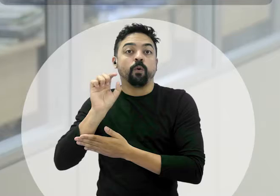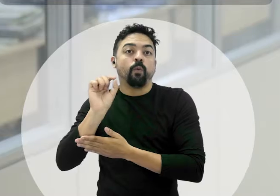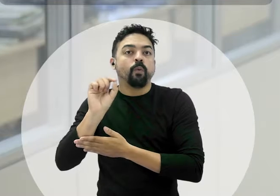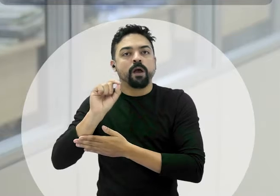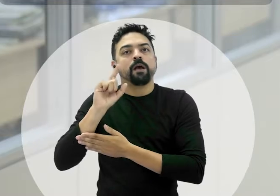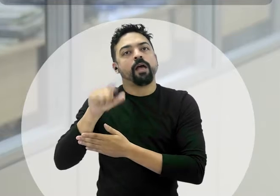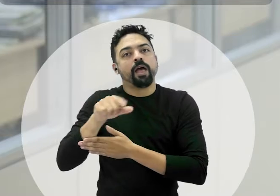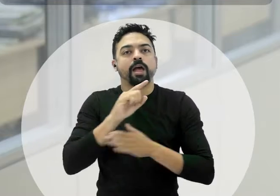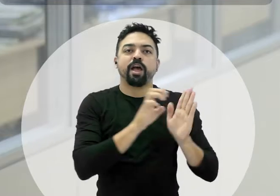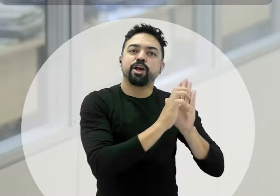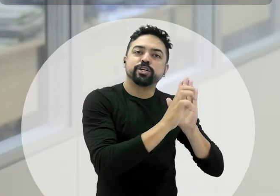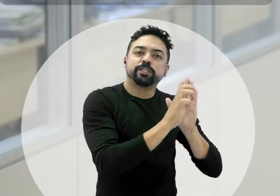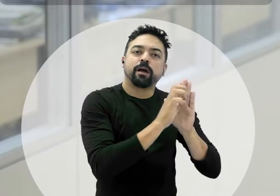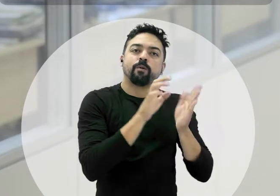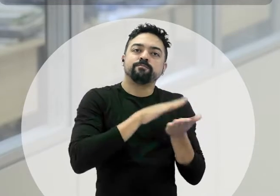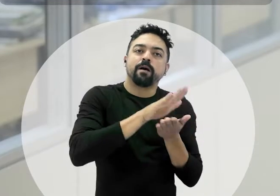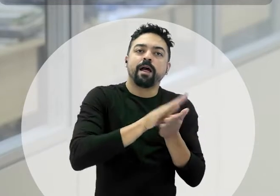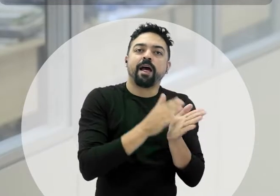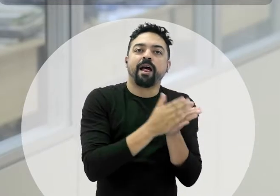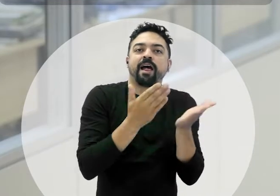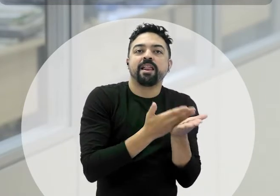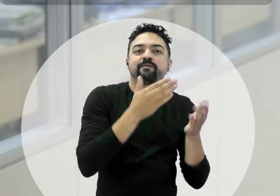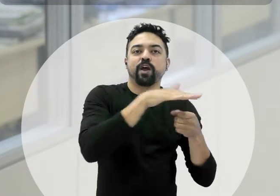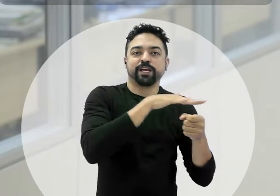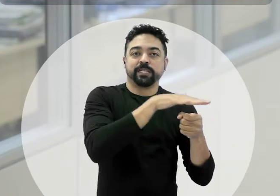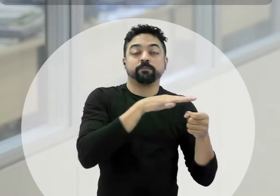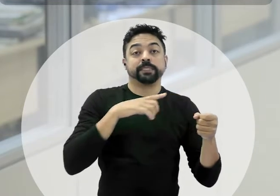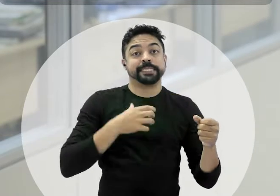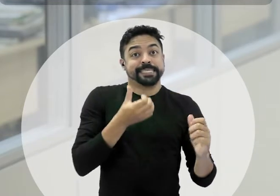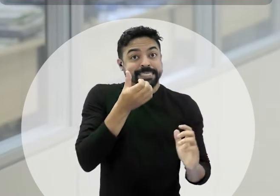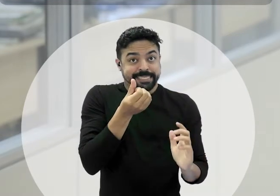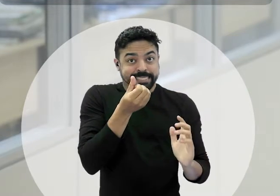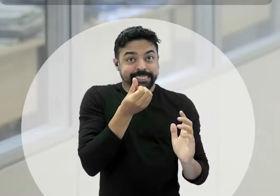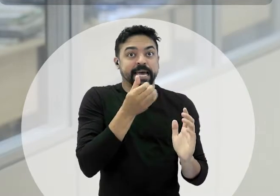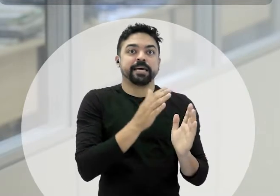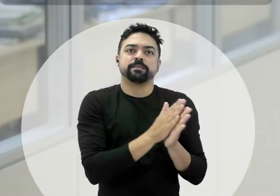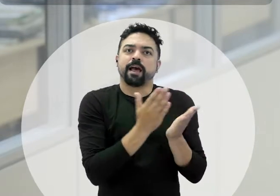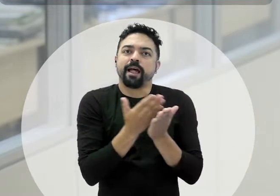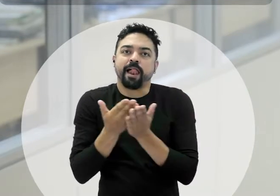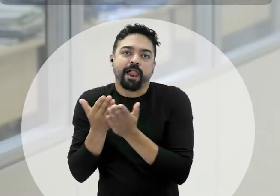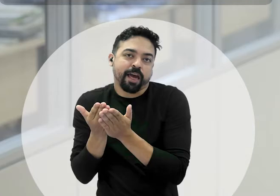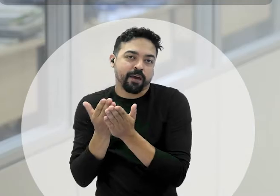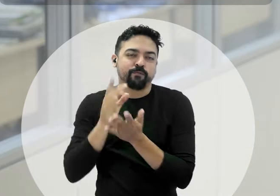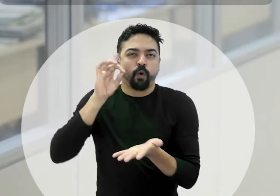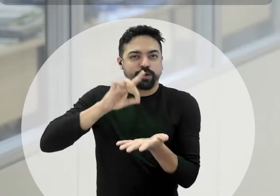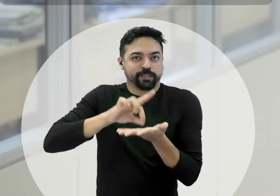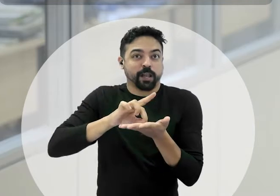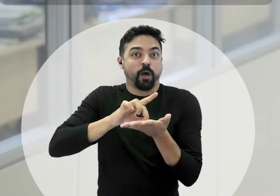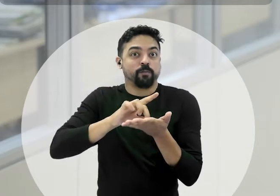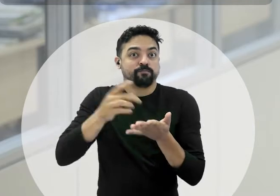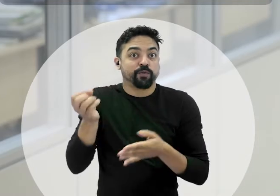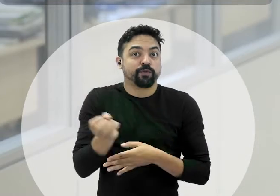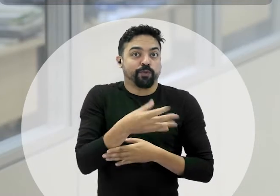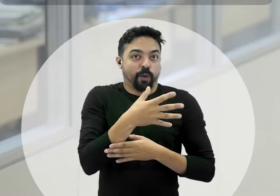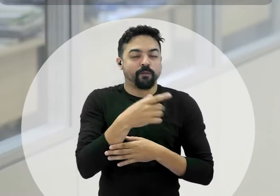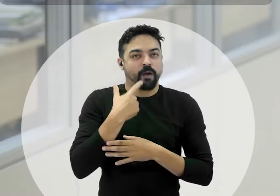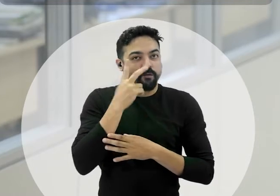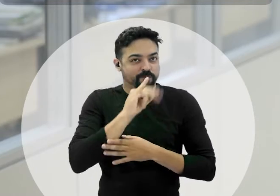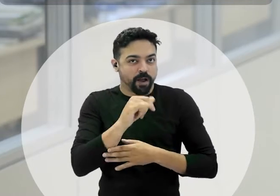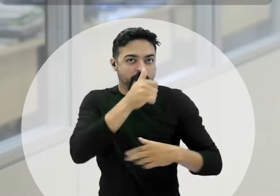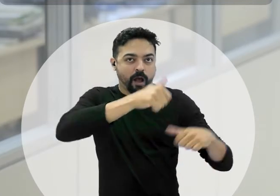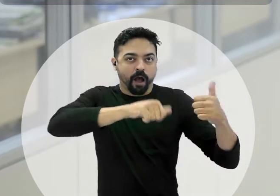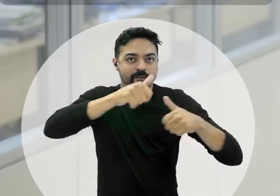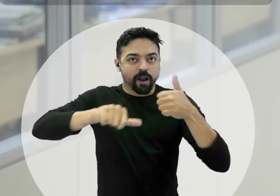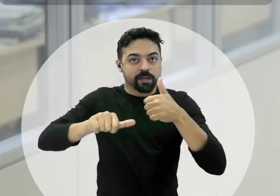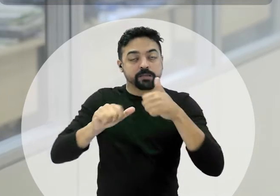para publicação de livros de extensão. Serão 6 obras originais e inéditas que serão submetidas à avaliação